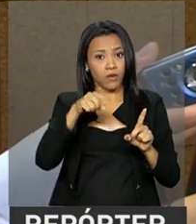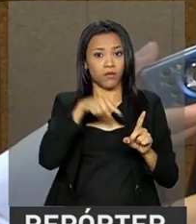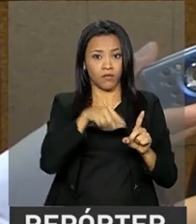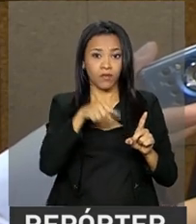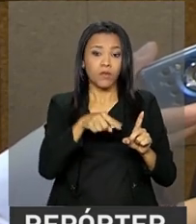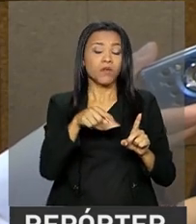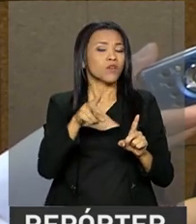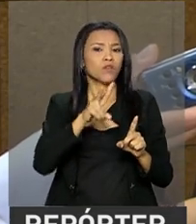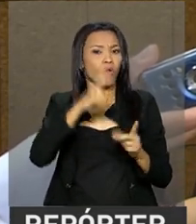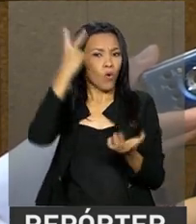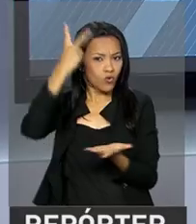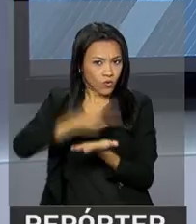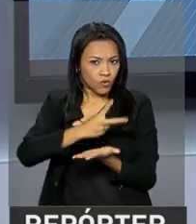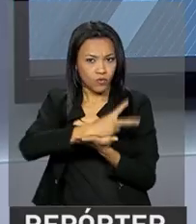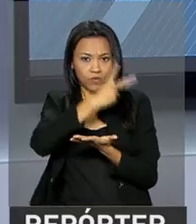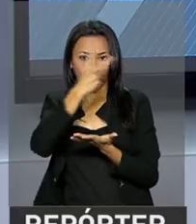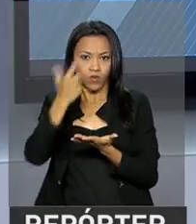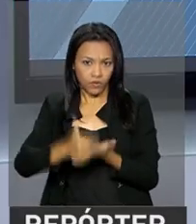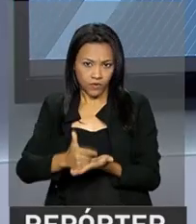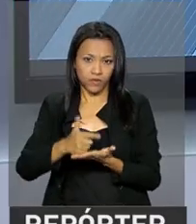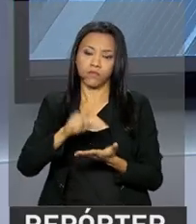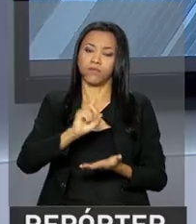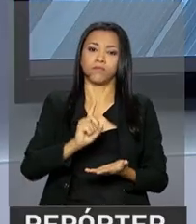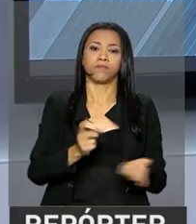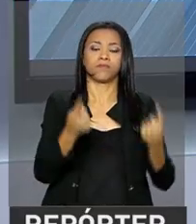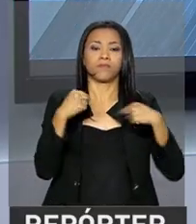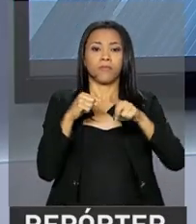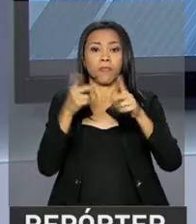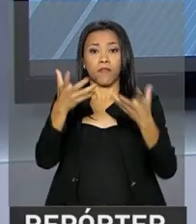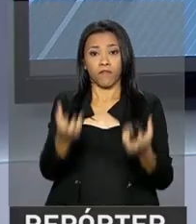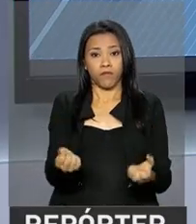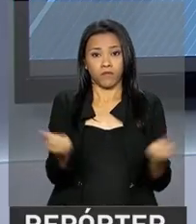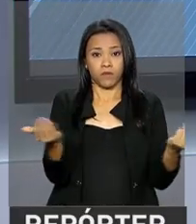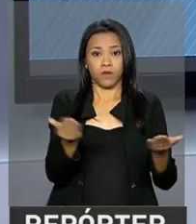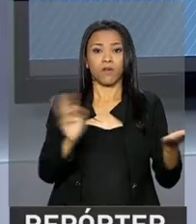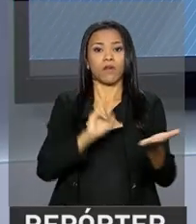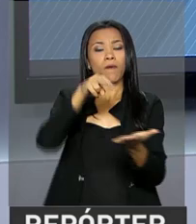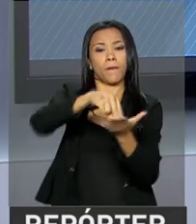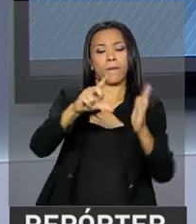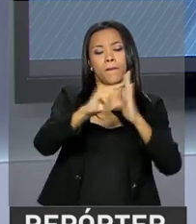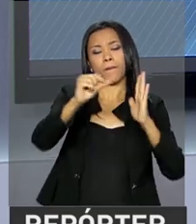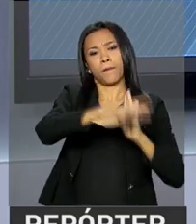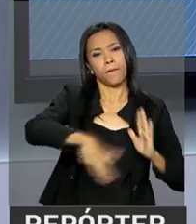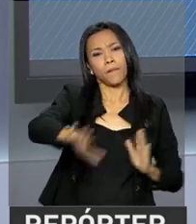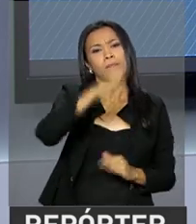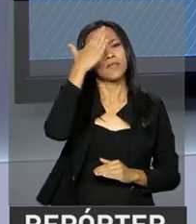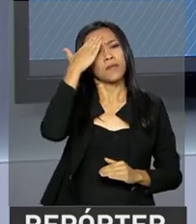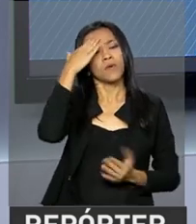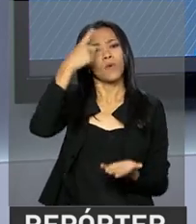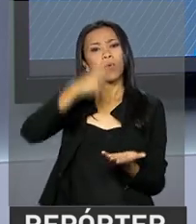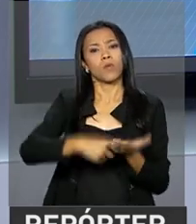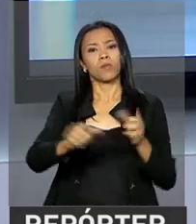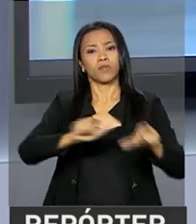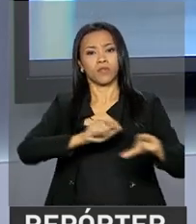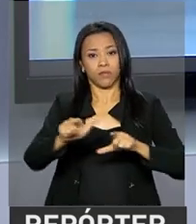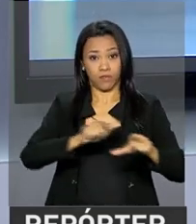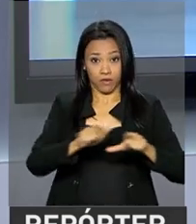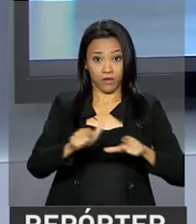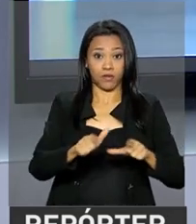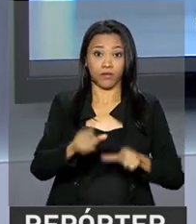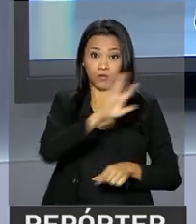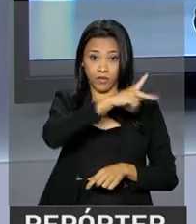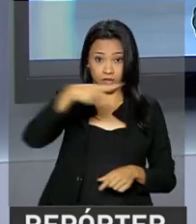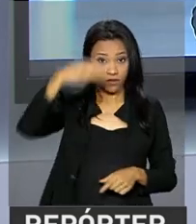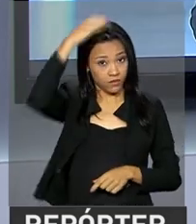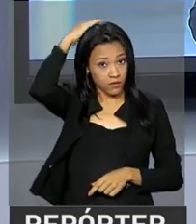que não vai se repetir. E vamos agora ao Palácio Planalto saber dos compromissos do presidente Michel Temer para esta segunda-feira.